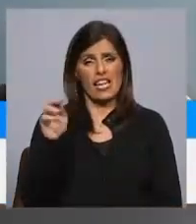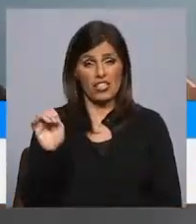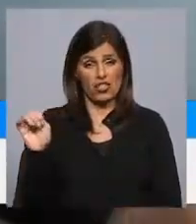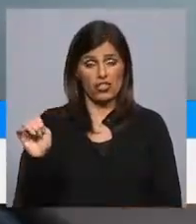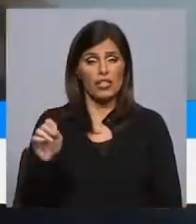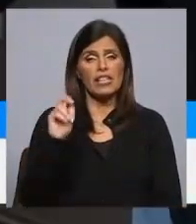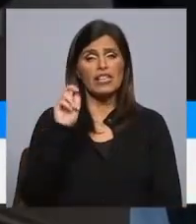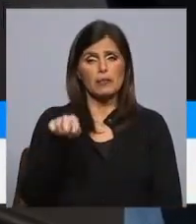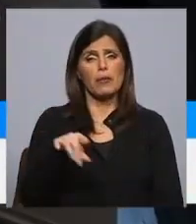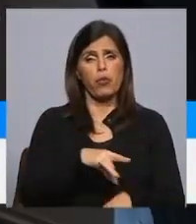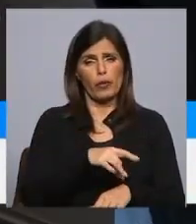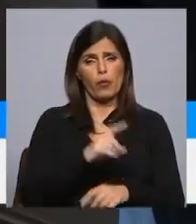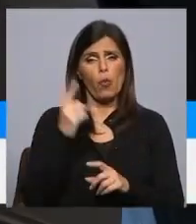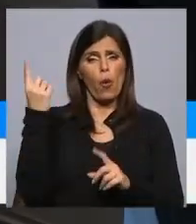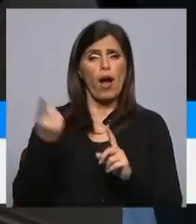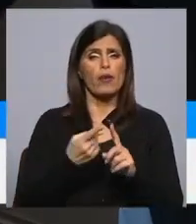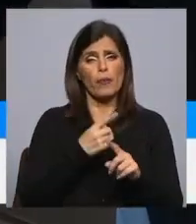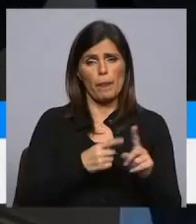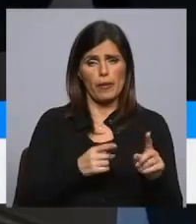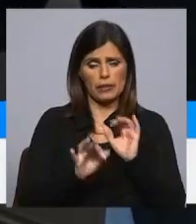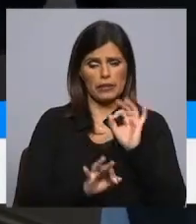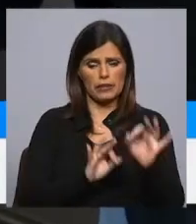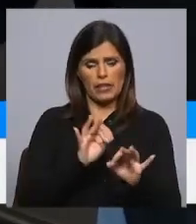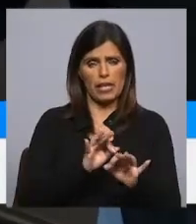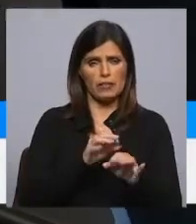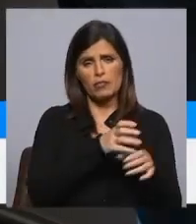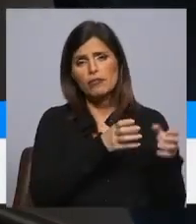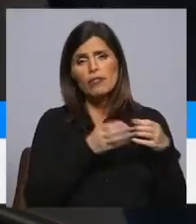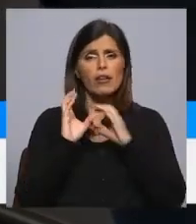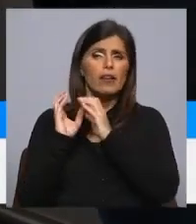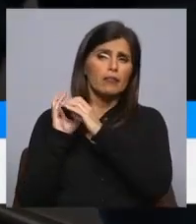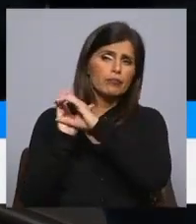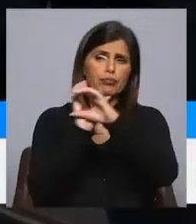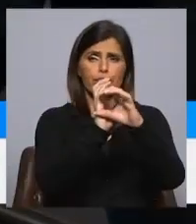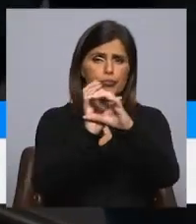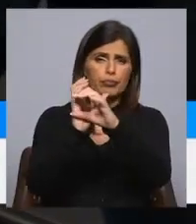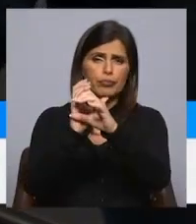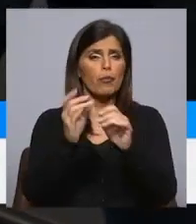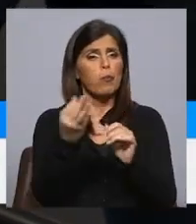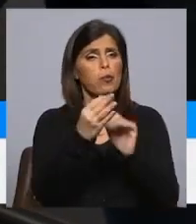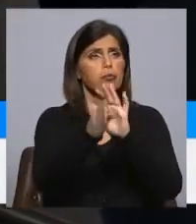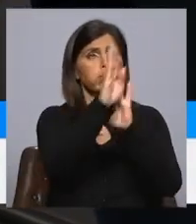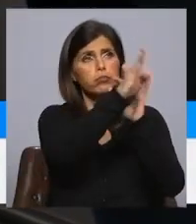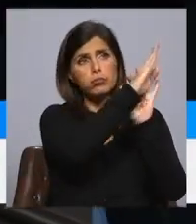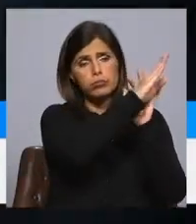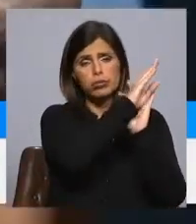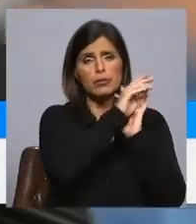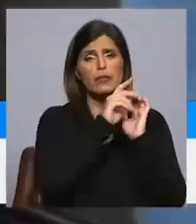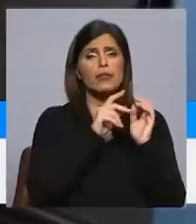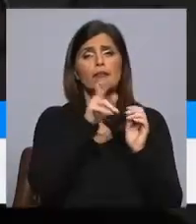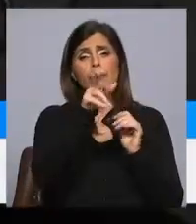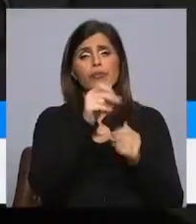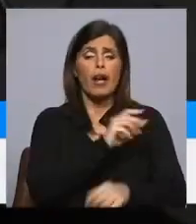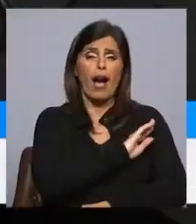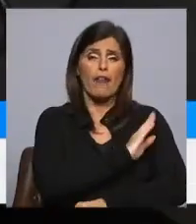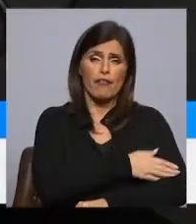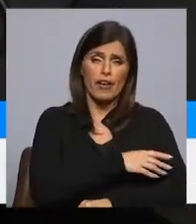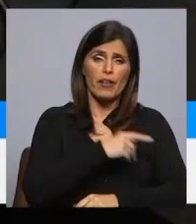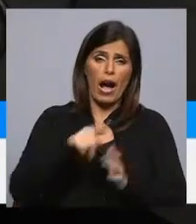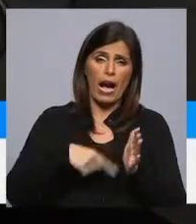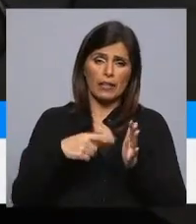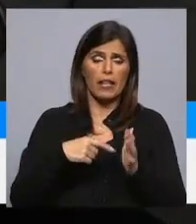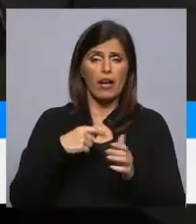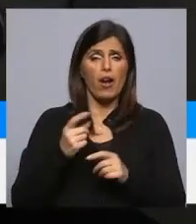que no último ano e meio já foram tratados na unidade móvel, que do Porto parte todos os dias para assistir doentes de Aveiro, Águeda, Oliveira das